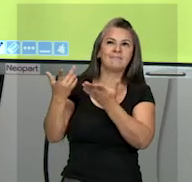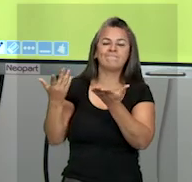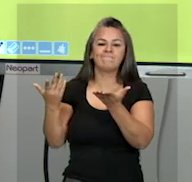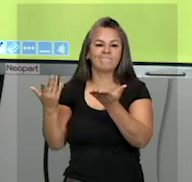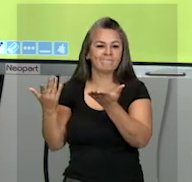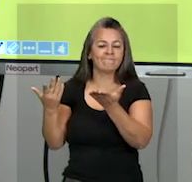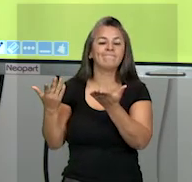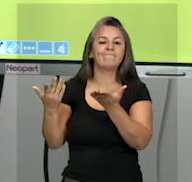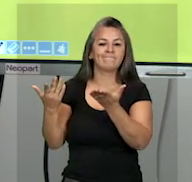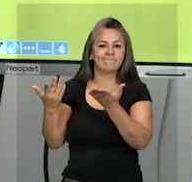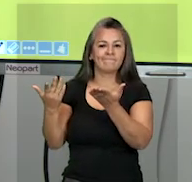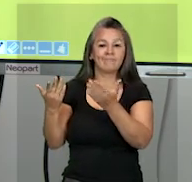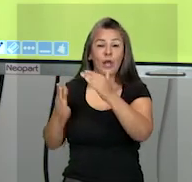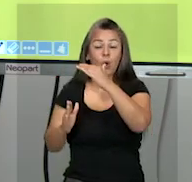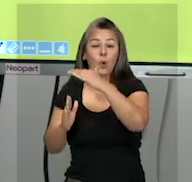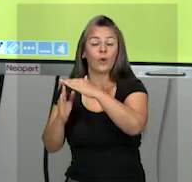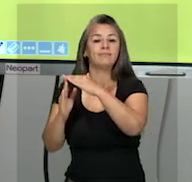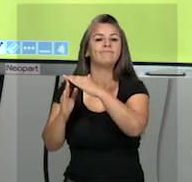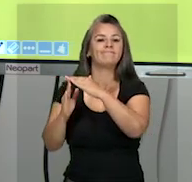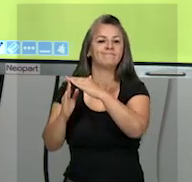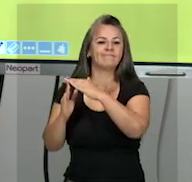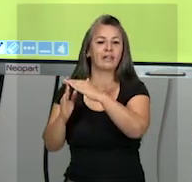a China e a Coreia do Sul não param de crescer.